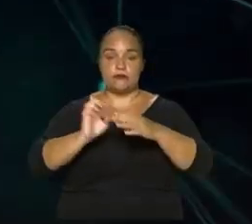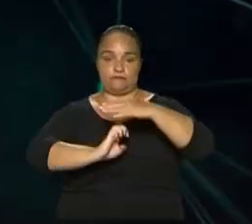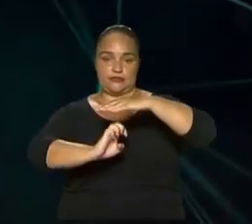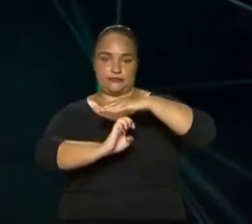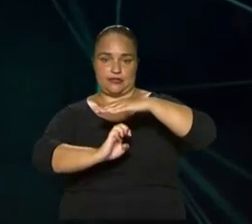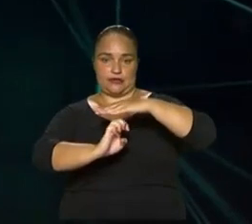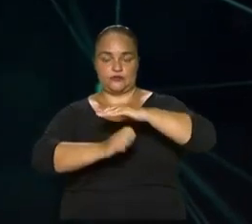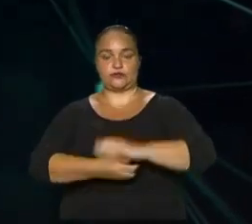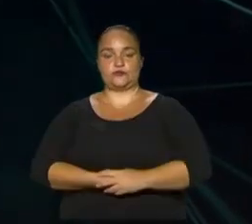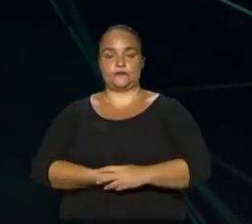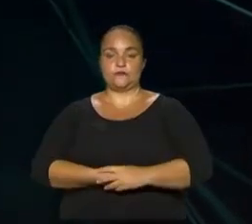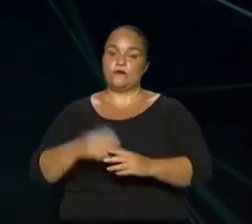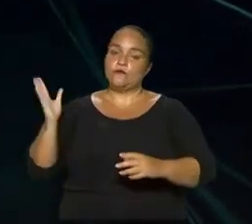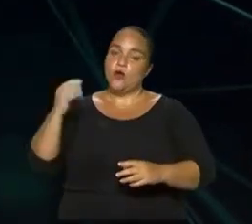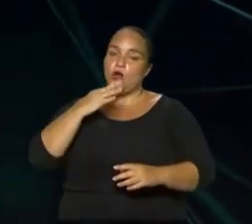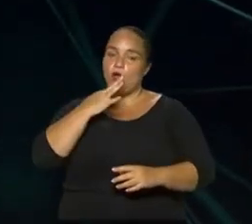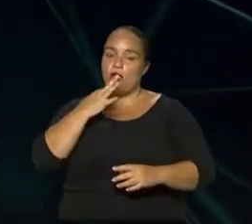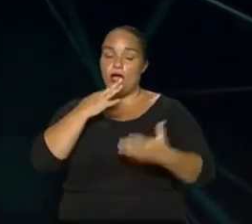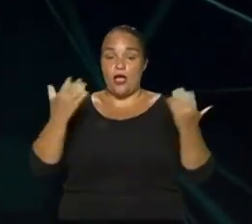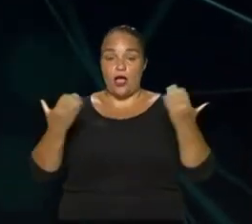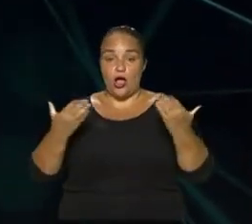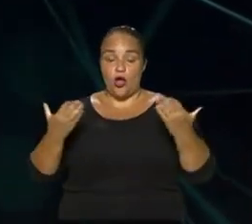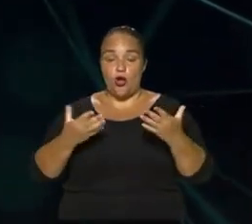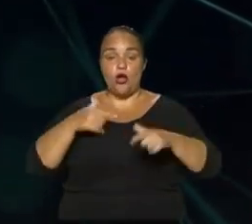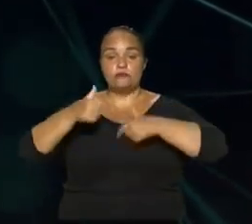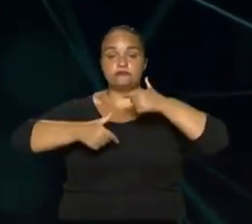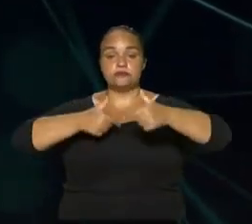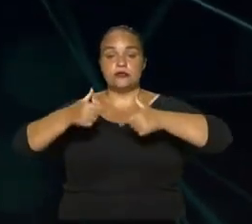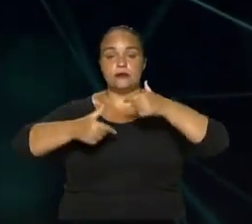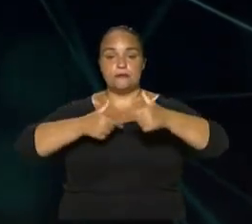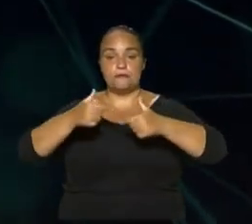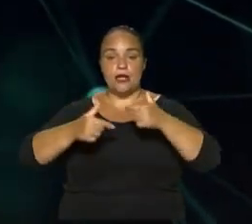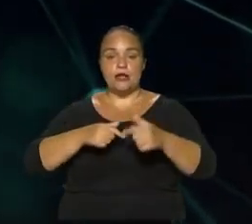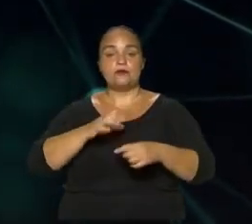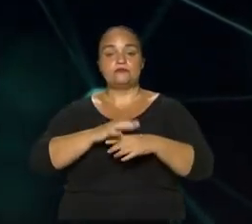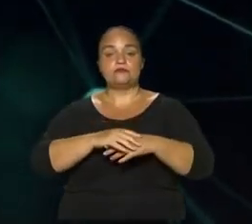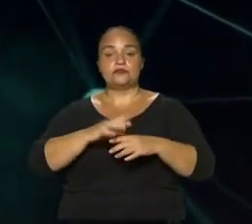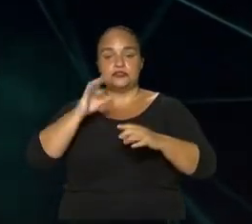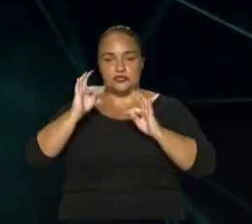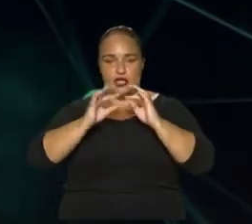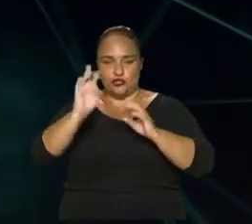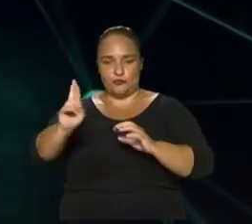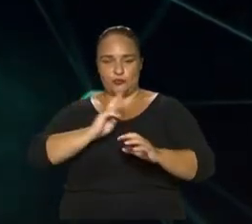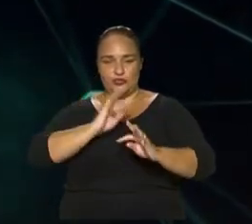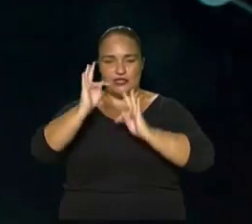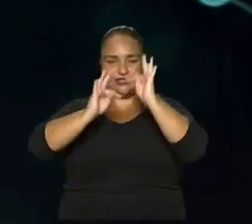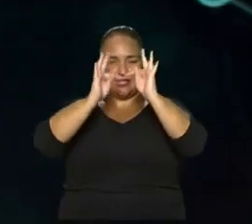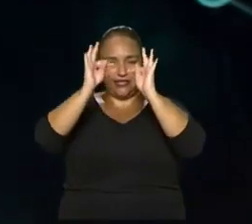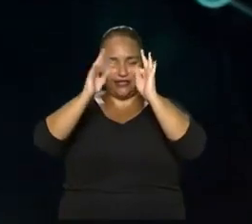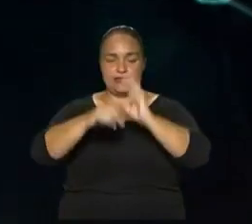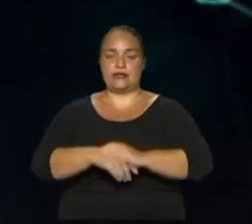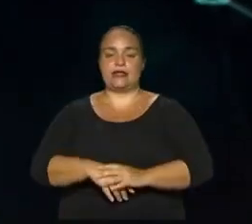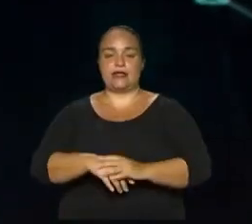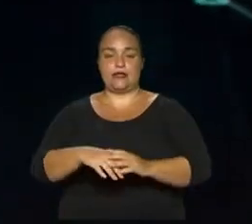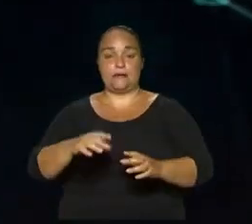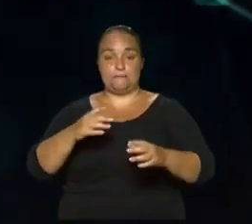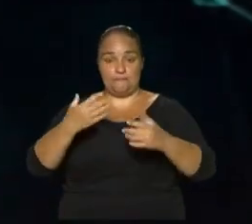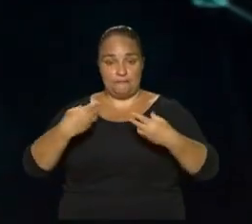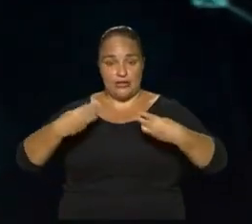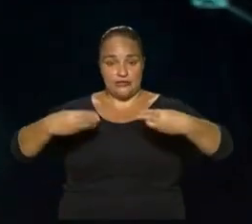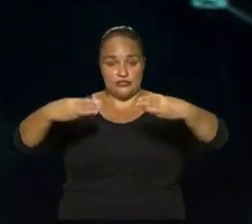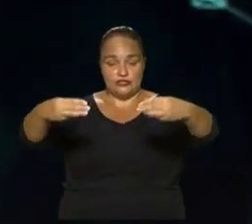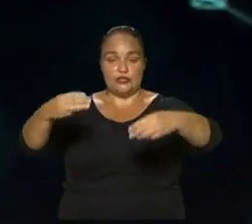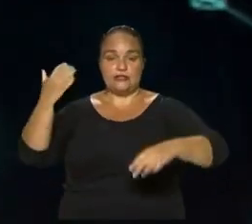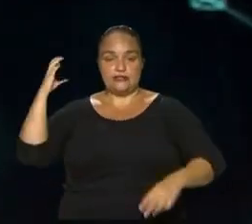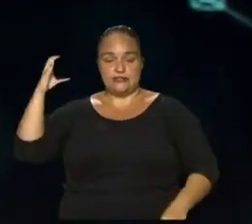empresariais. Vamos conhecer agora o Serviço Brasileiro de Respostas Técnicas, uma parceria do Ministério da